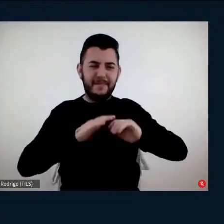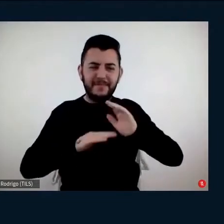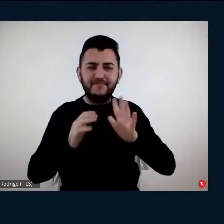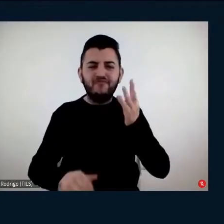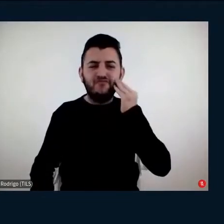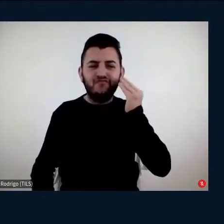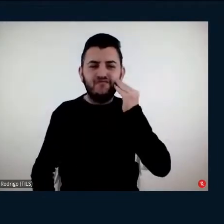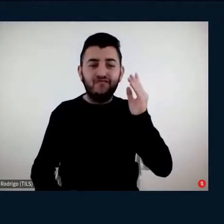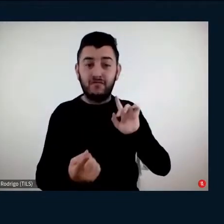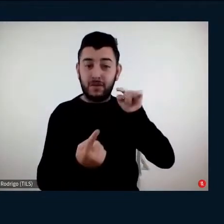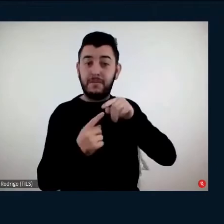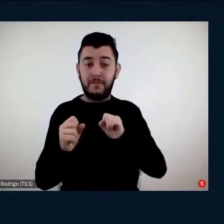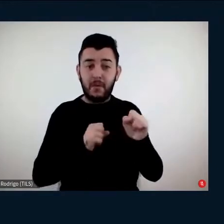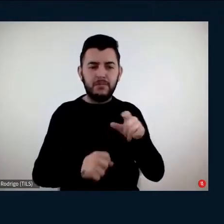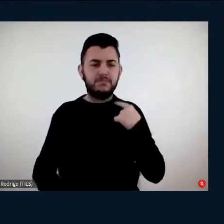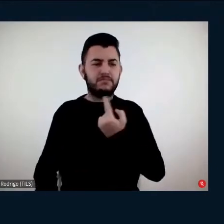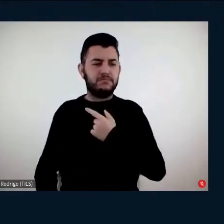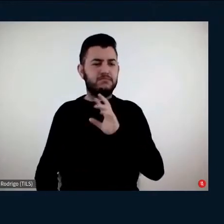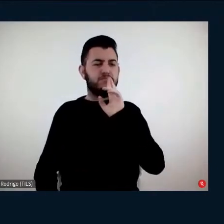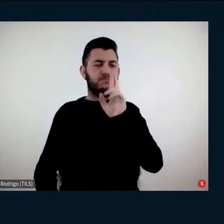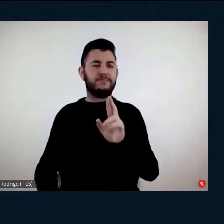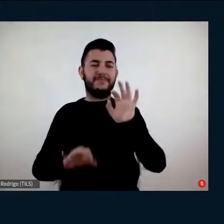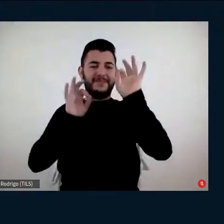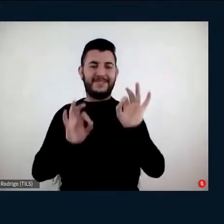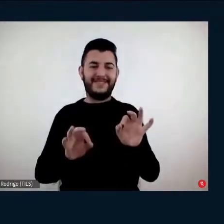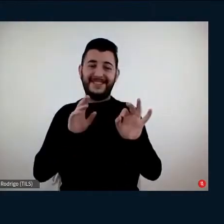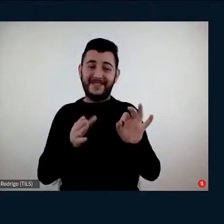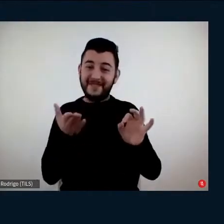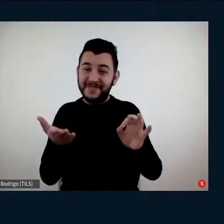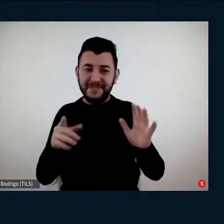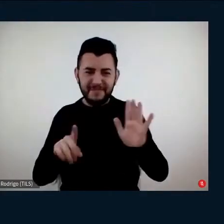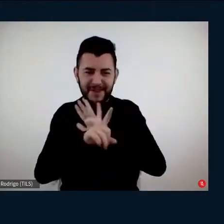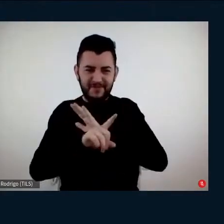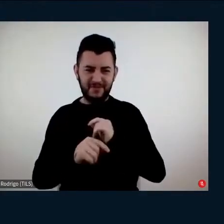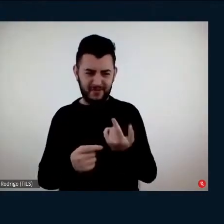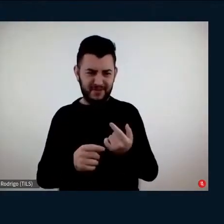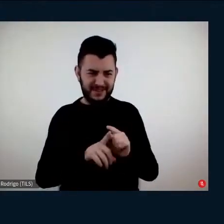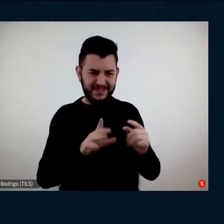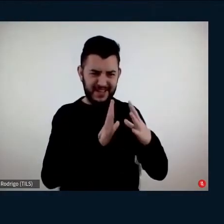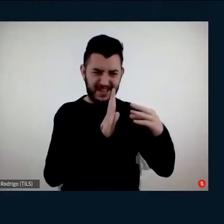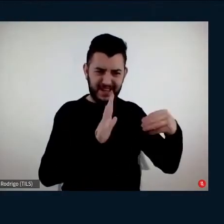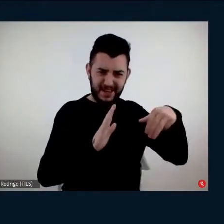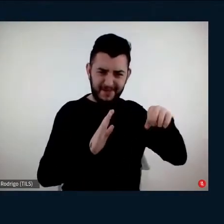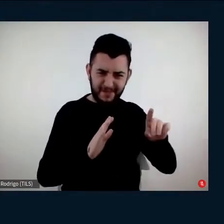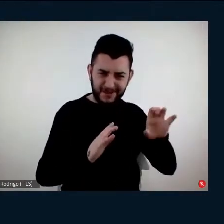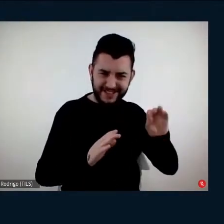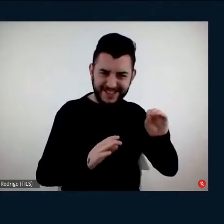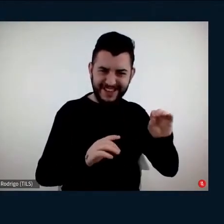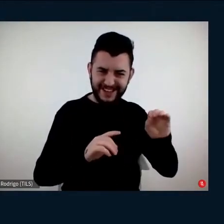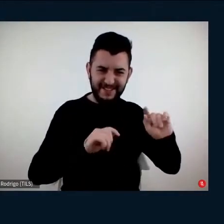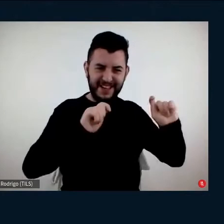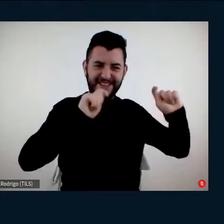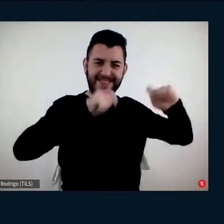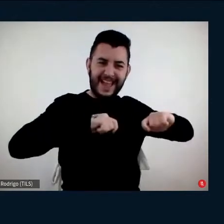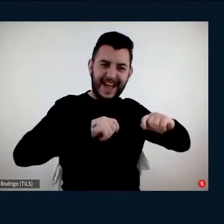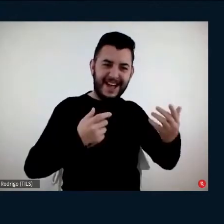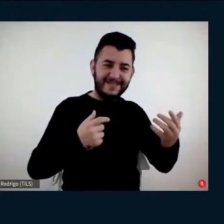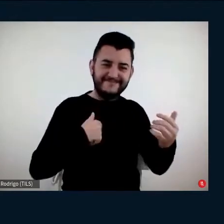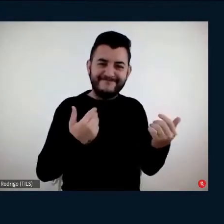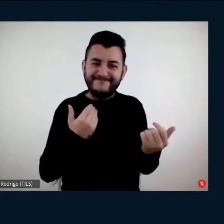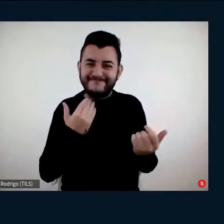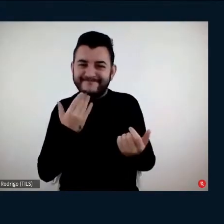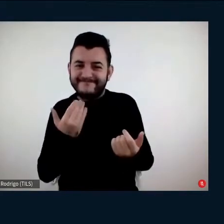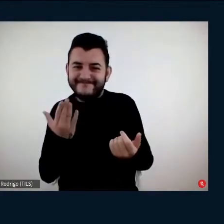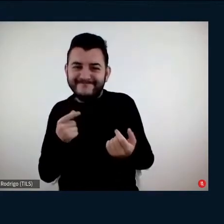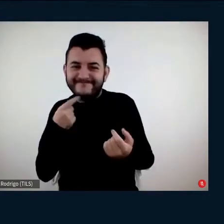testada para a gente ter essa resposta que você fez agora. Será que ela dá conta? Ou não, então a gente vai ter que... A gente